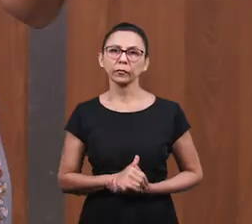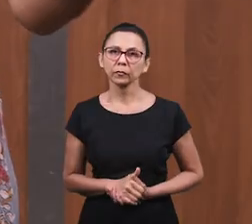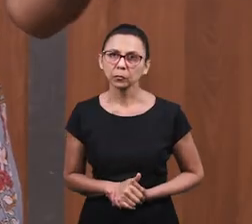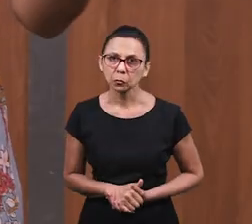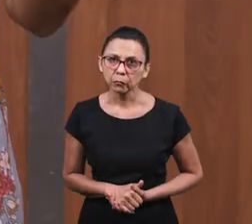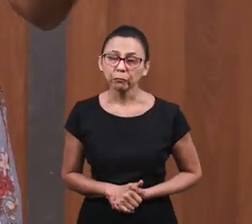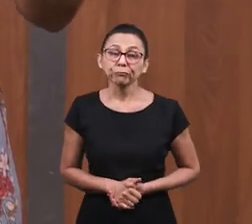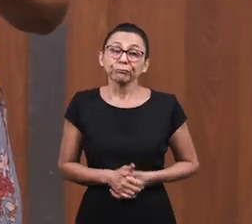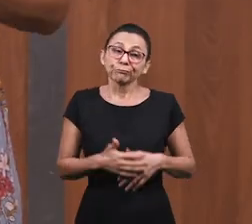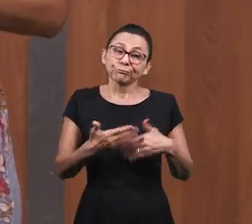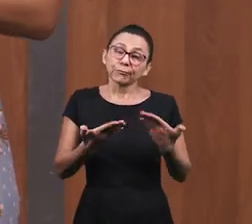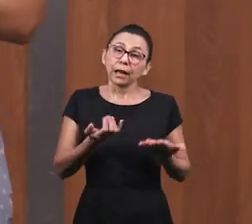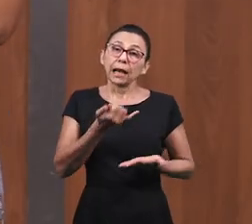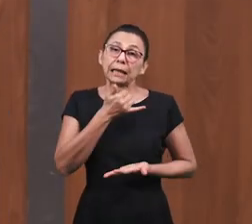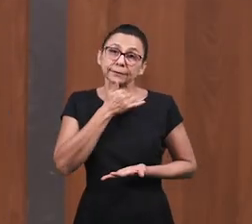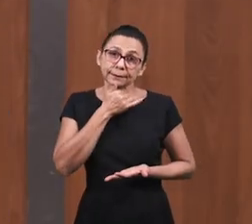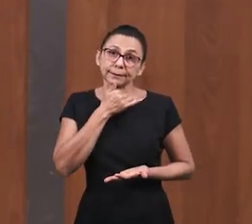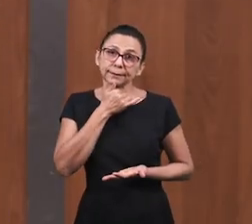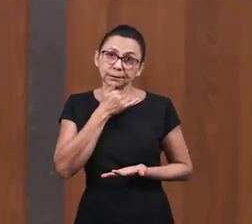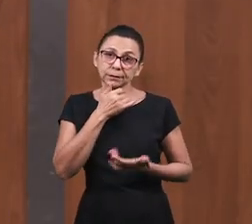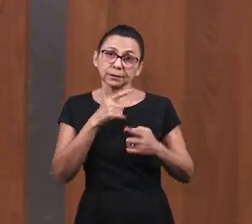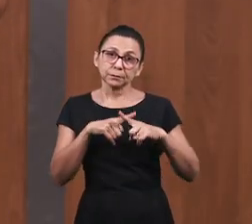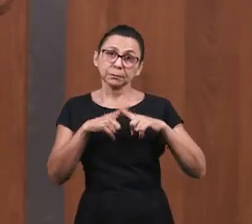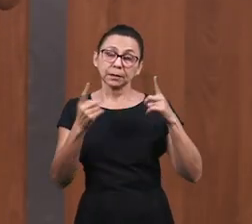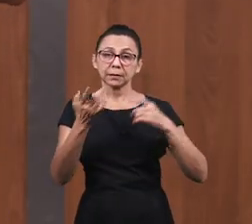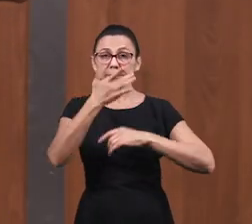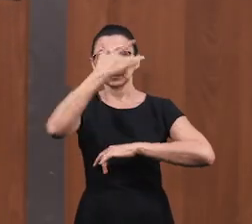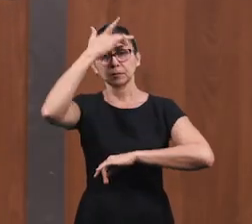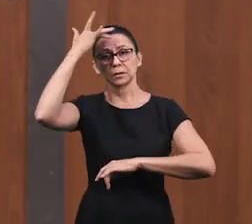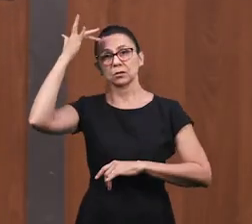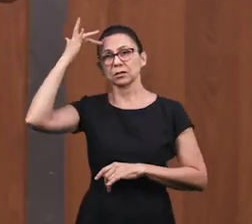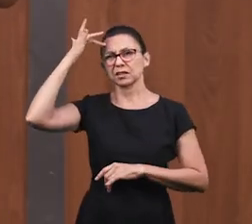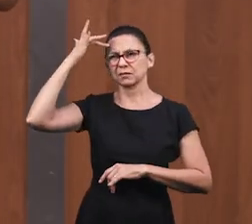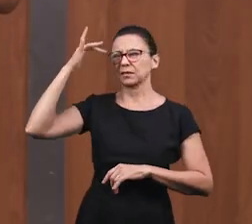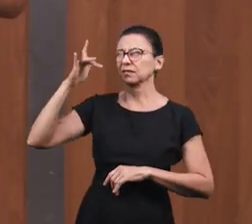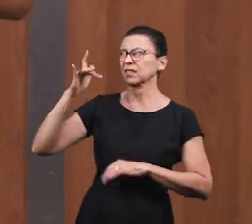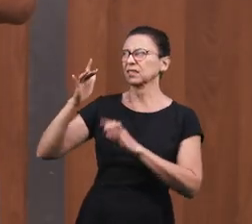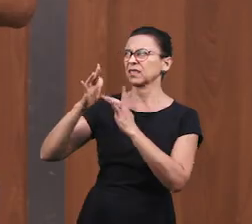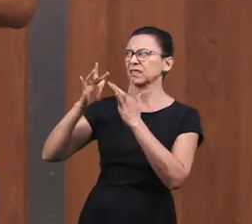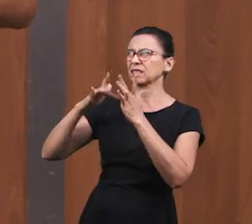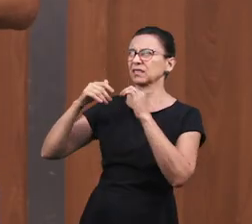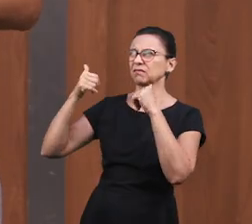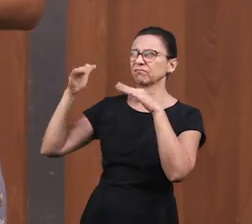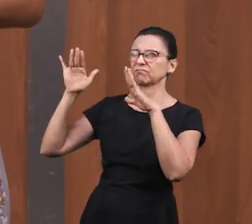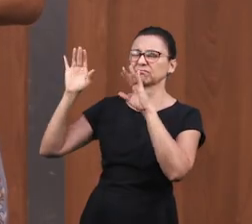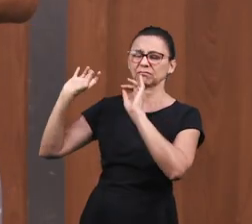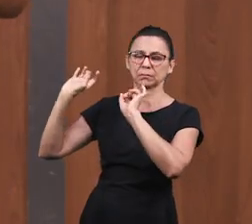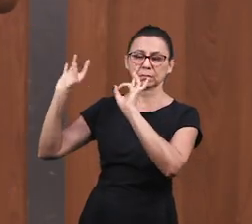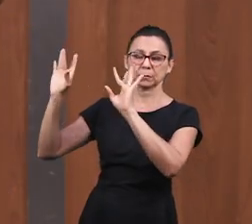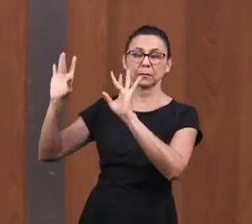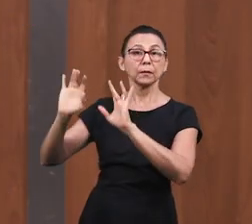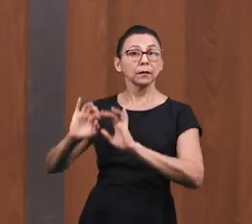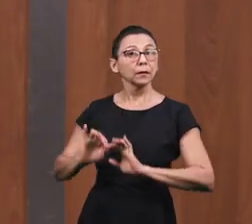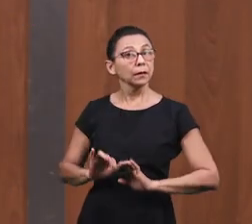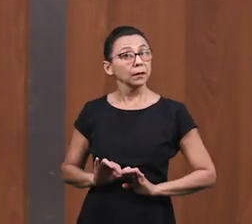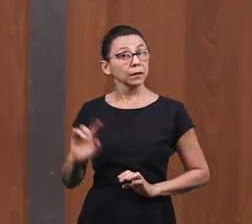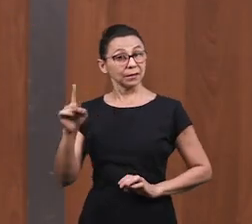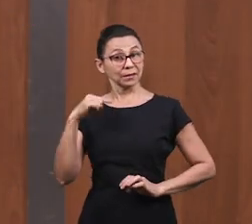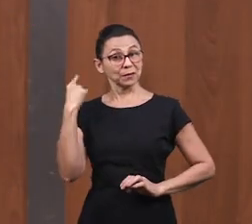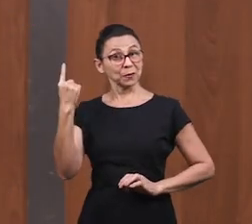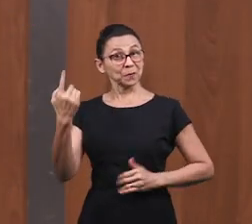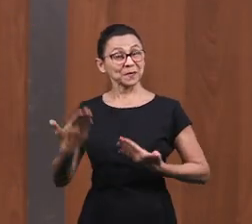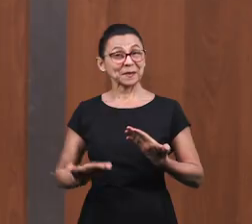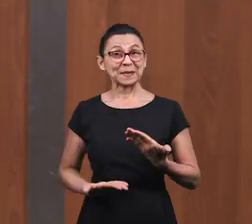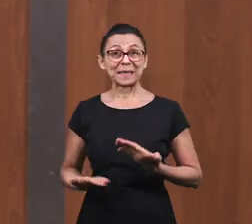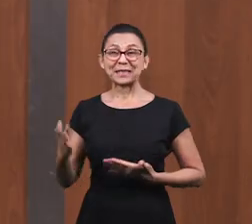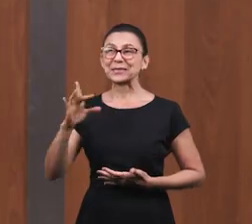vários lugares, que infelizmente acham que não precisam de Jesus. mas nós,